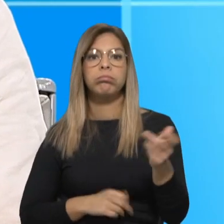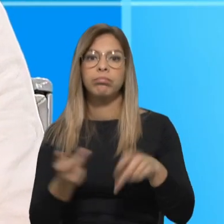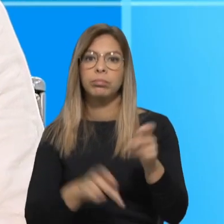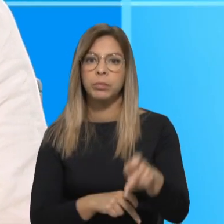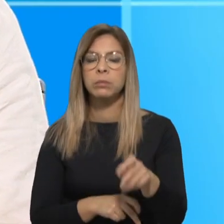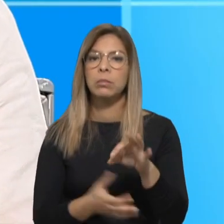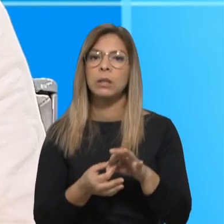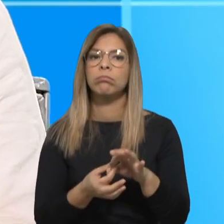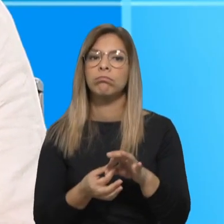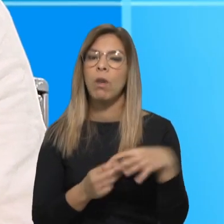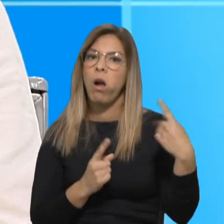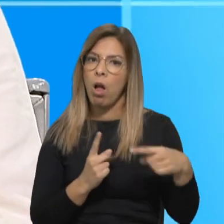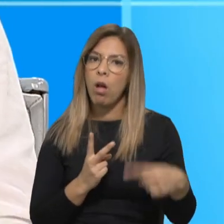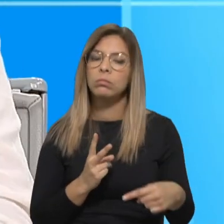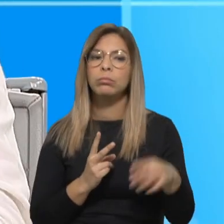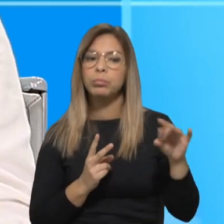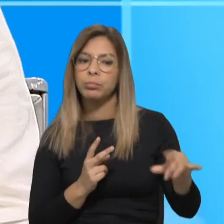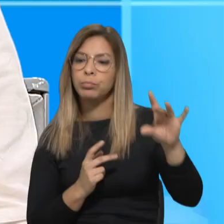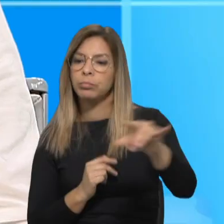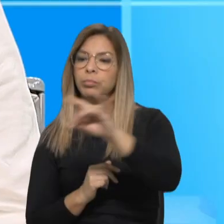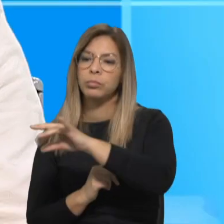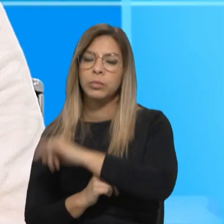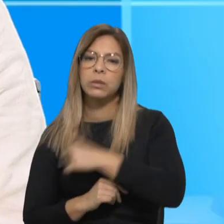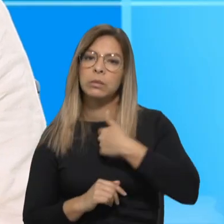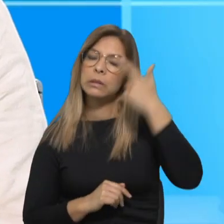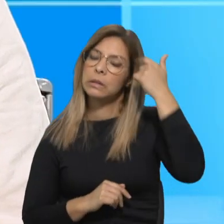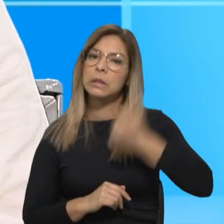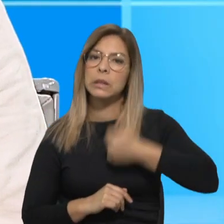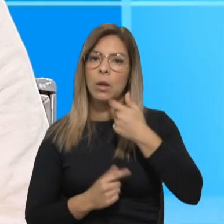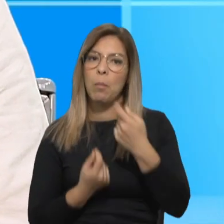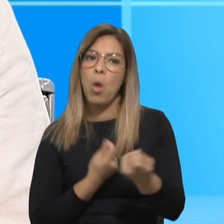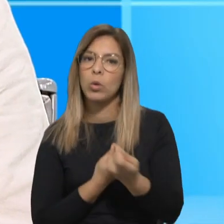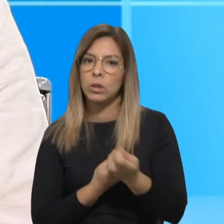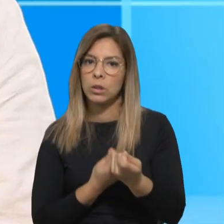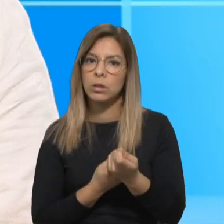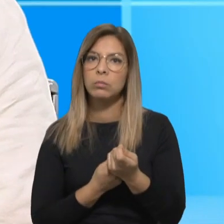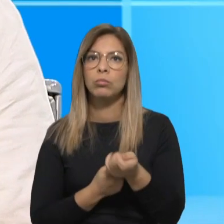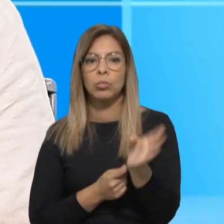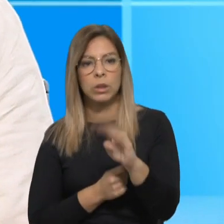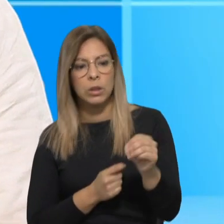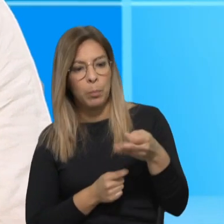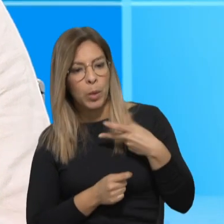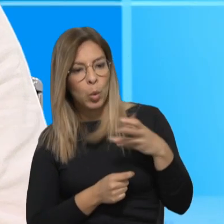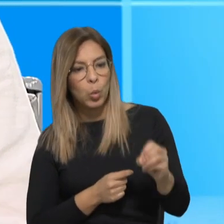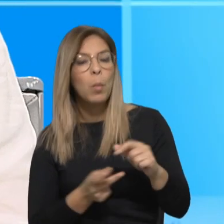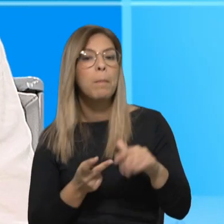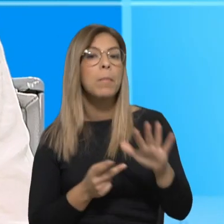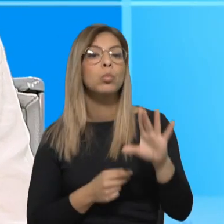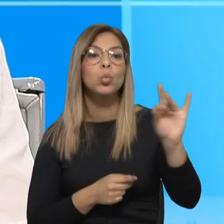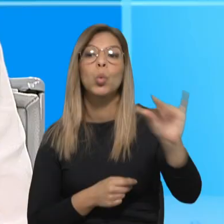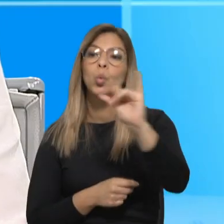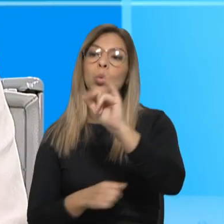pouco espalhadas pelos vários lugares, ali mais próximos de São Pedro, mas noutros lugares da cidade. E